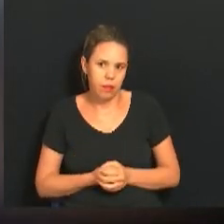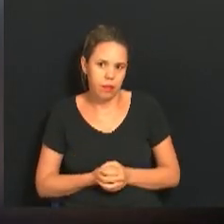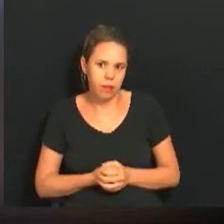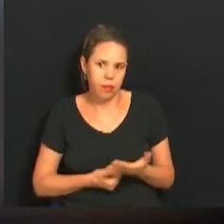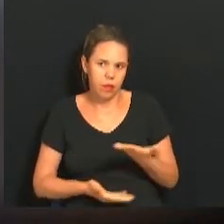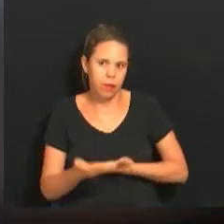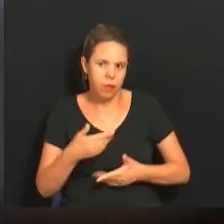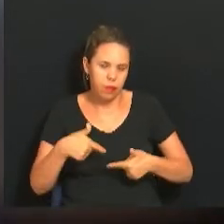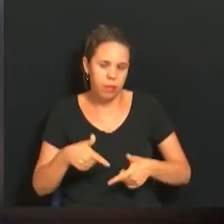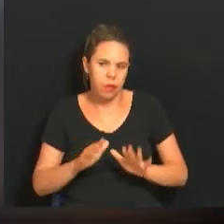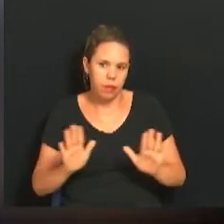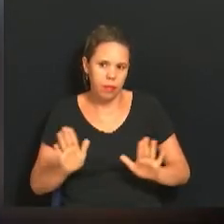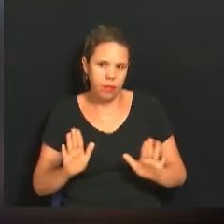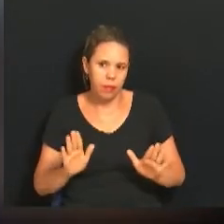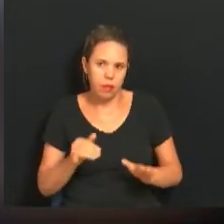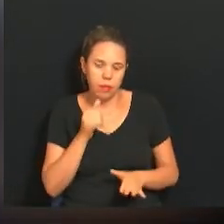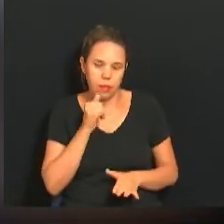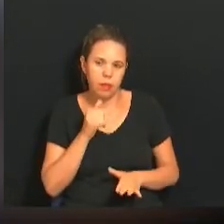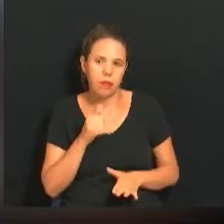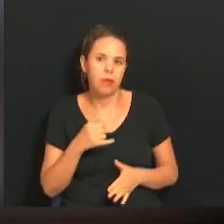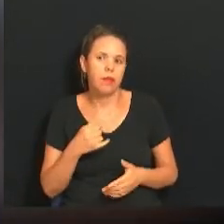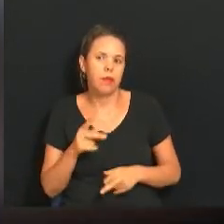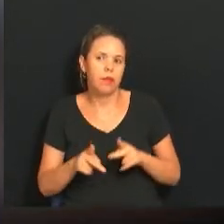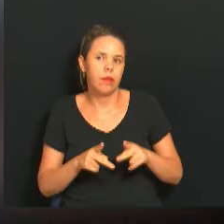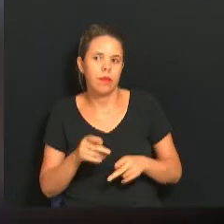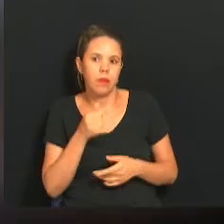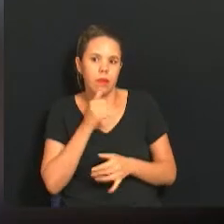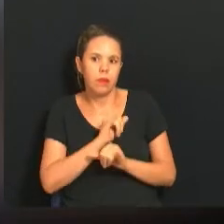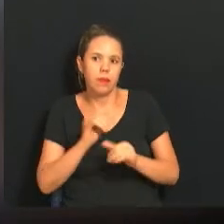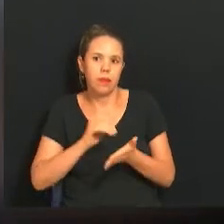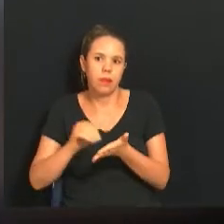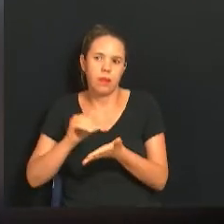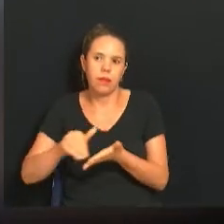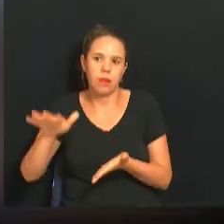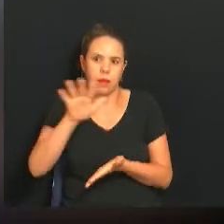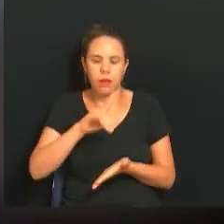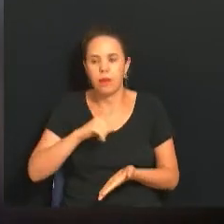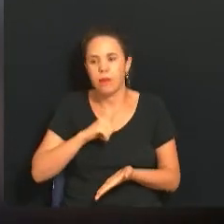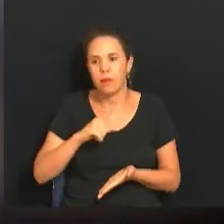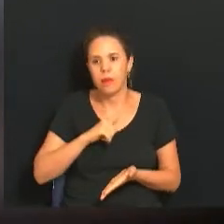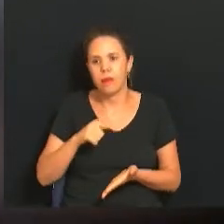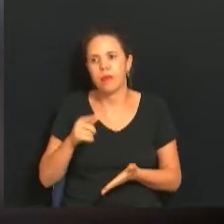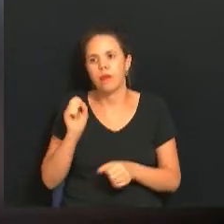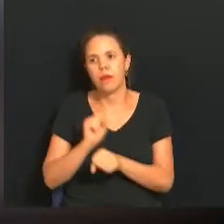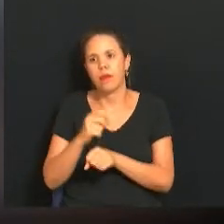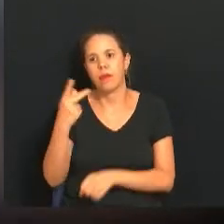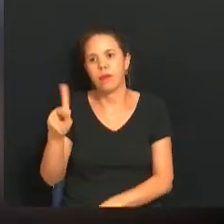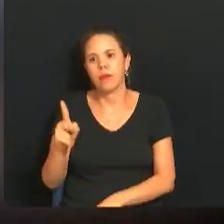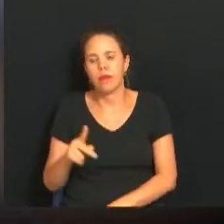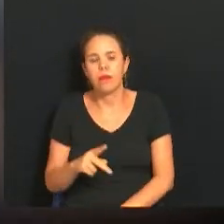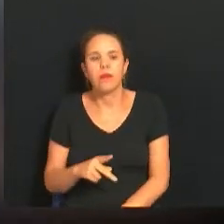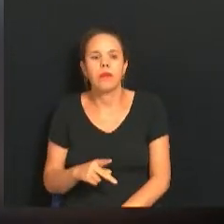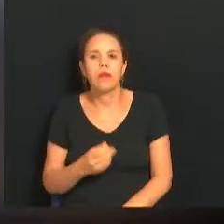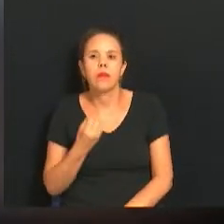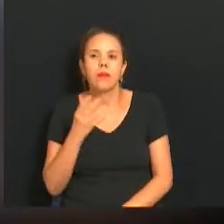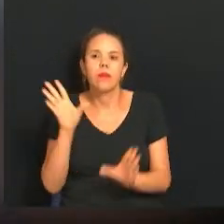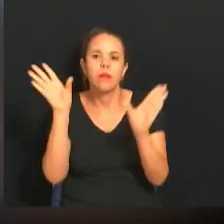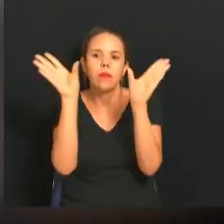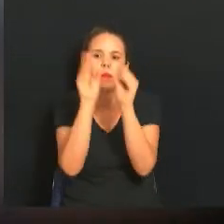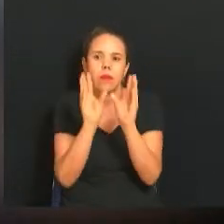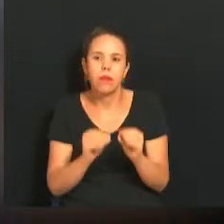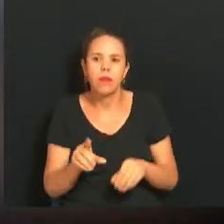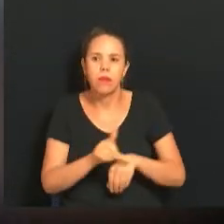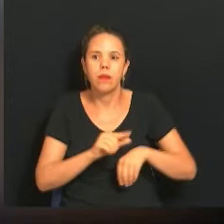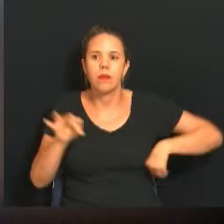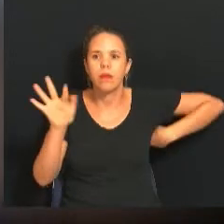intervenção, mesmo com desabrigados, são ações, cada secretaria tem a sua esfera. O que está muito bem definido por legislação